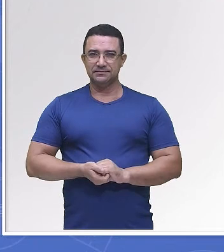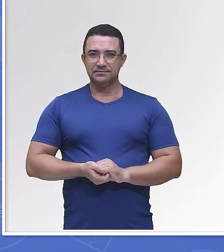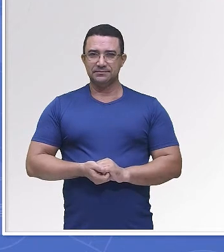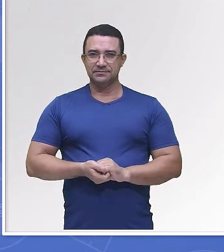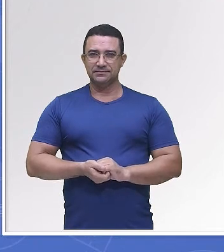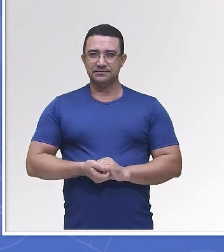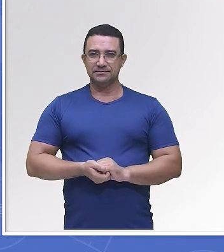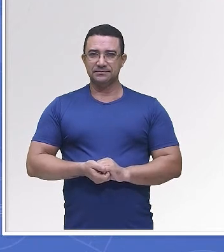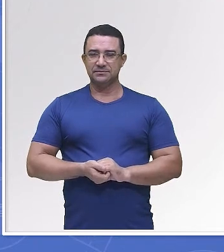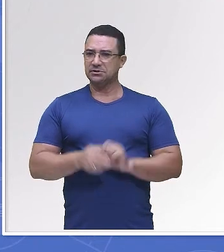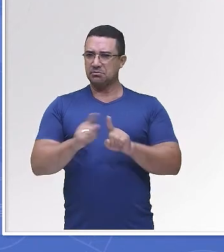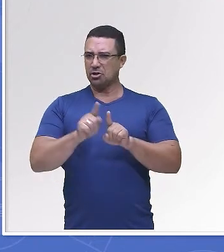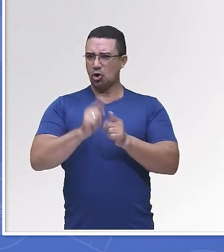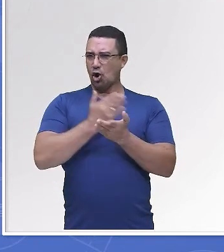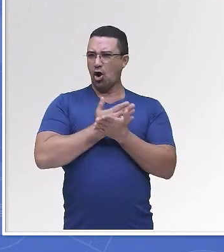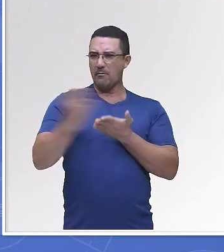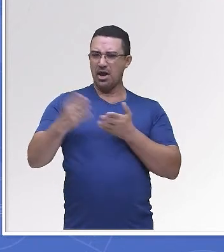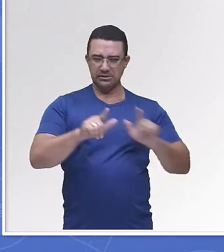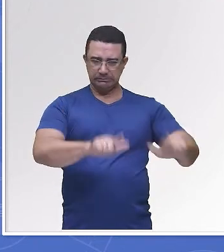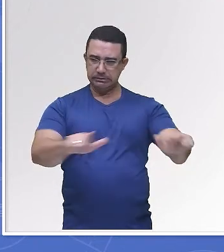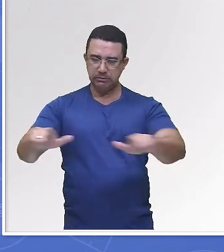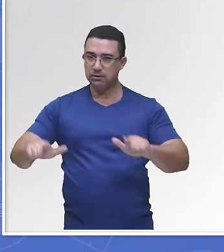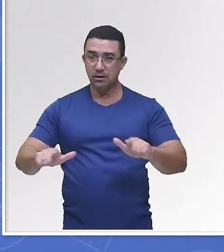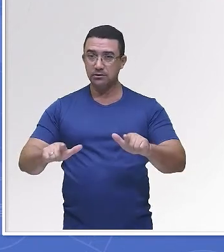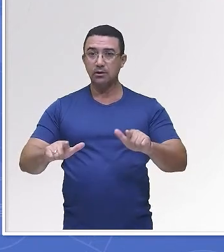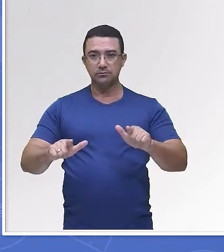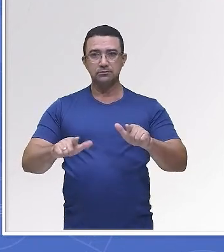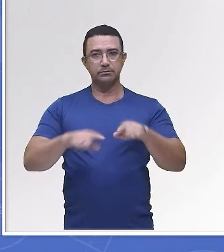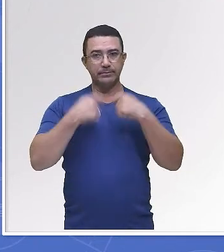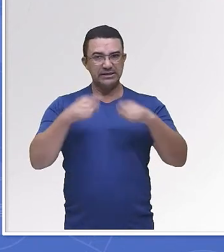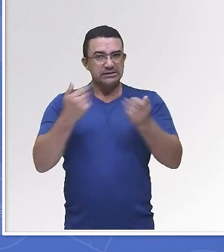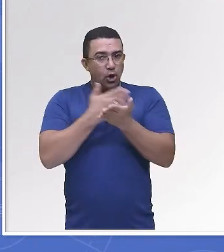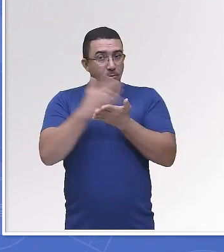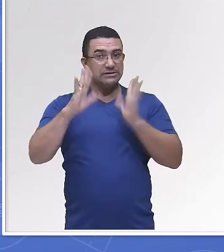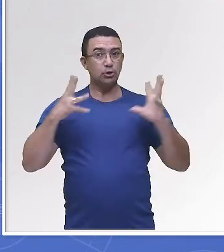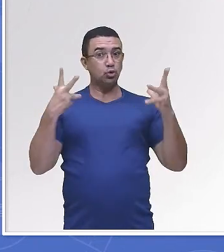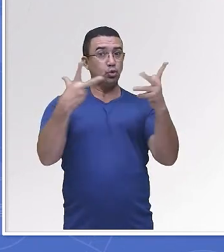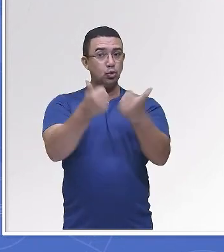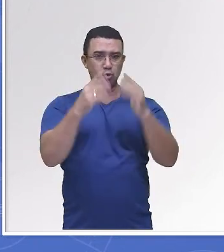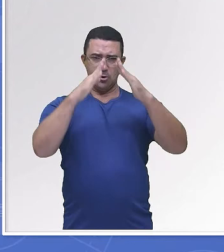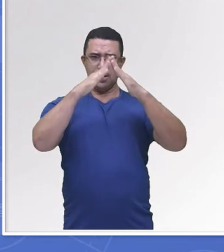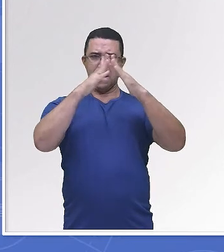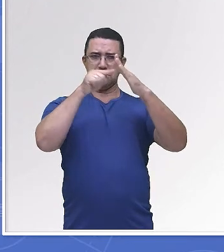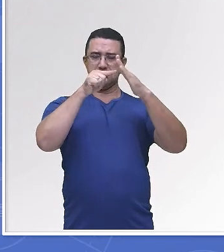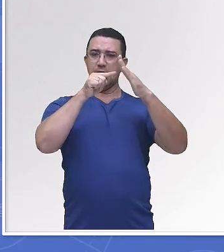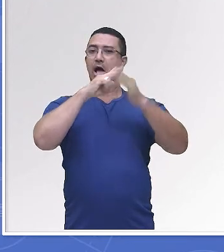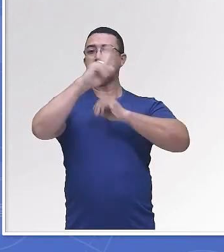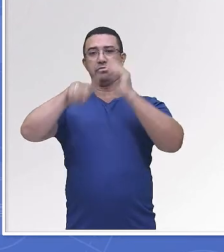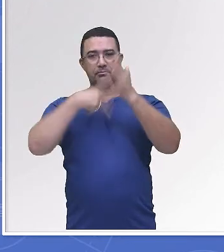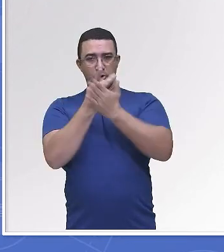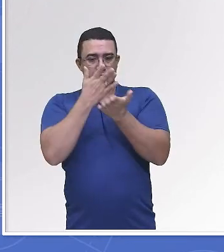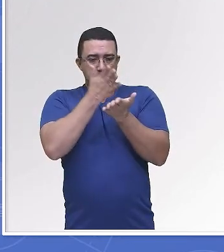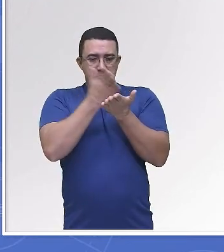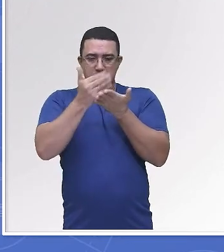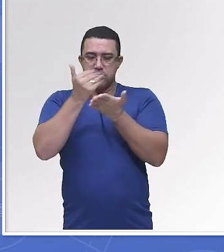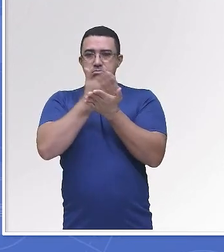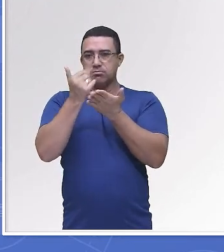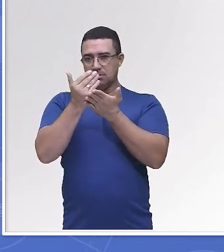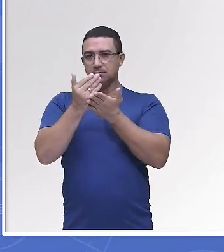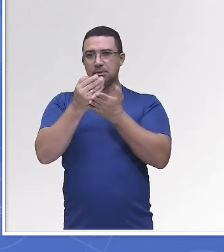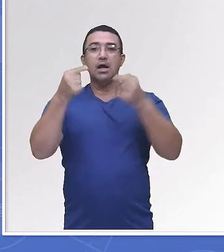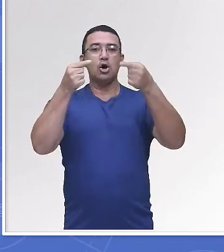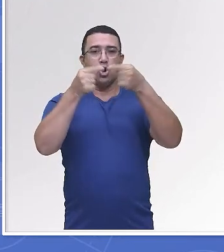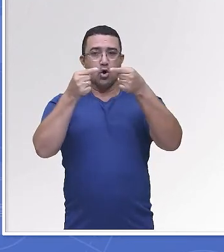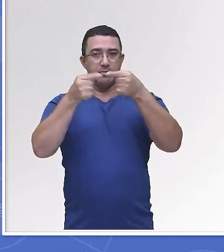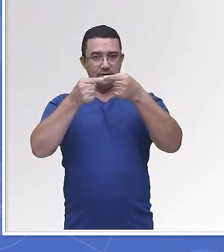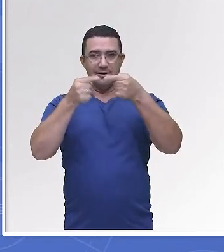cômodos ou do piso para chegar na casa. A gente foi do todo, que era a casa, para chegar nas suas partes. Então, vai ser, de fato, a